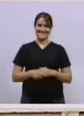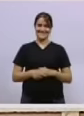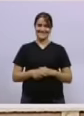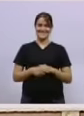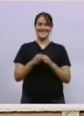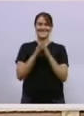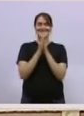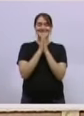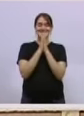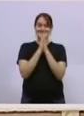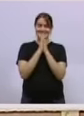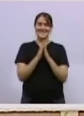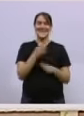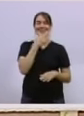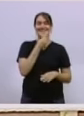pé.